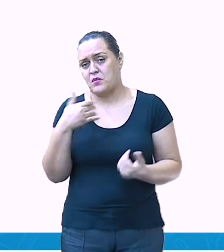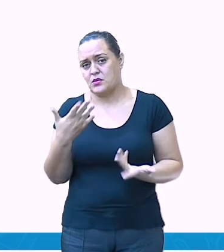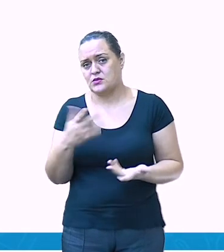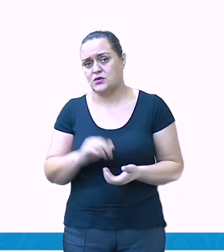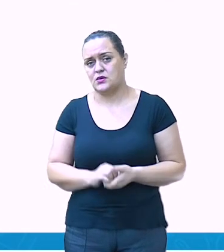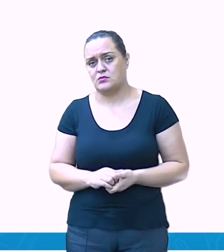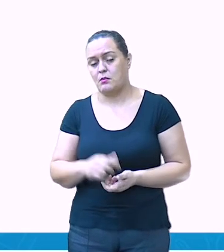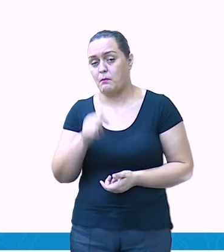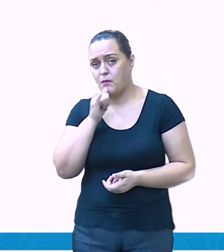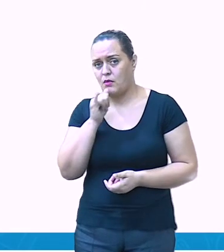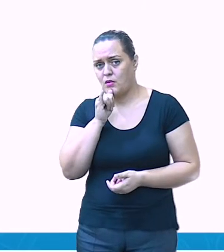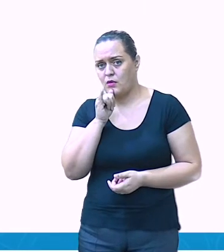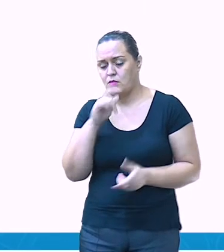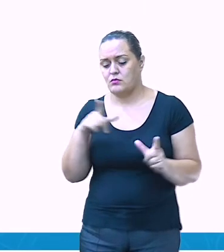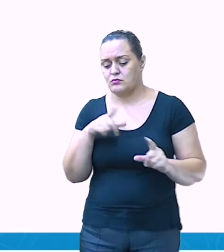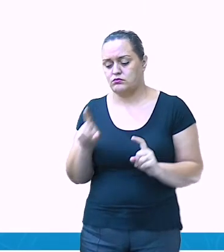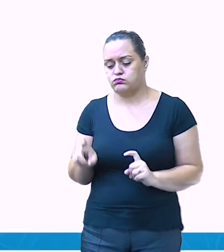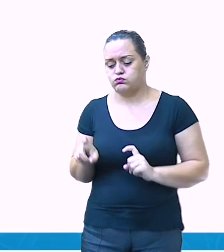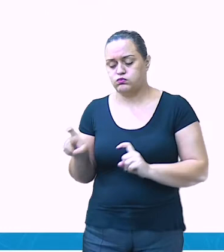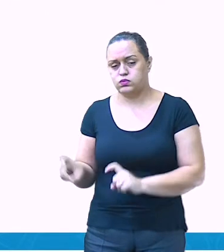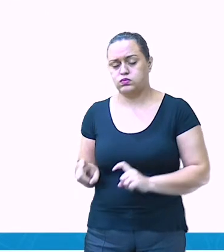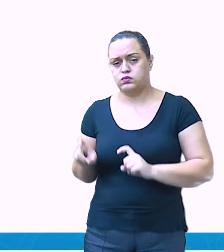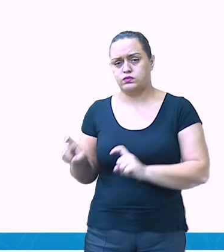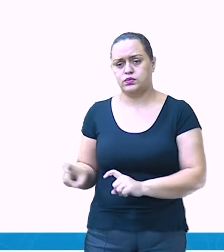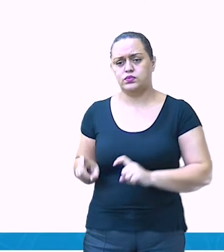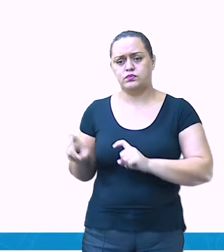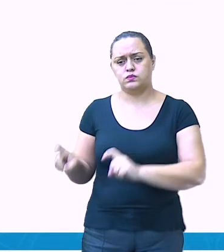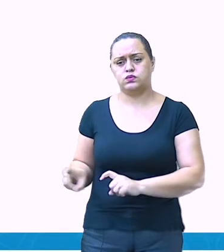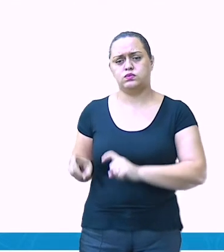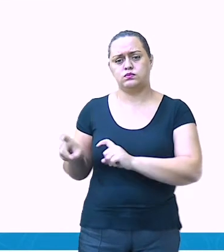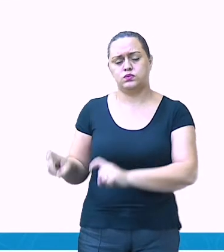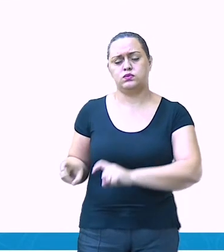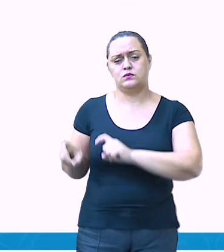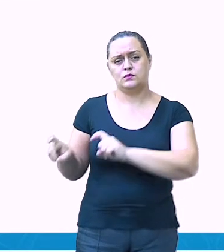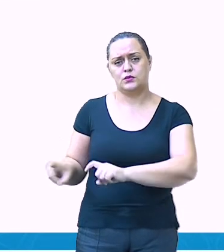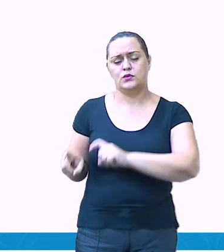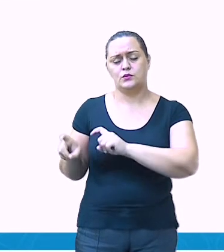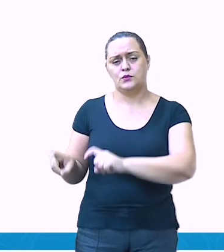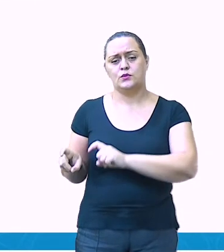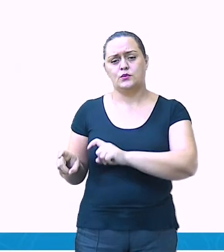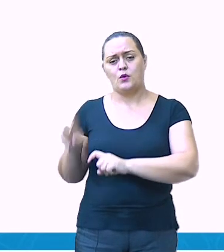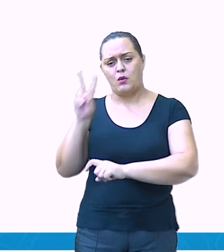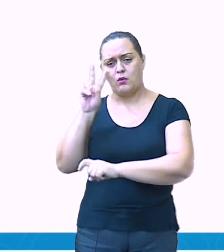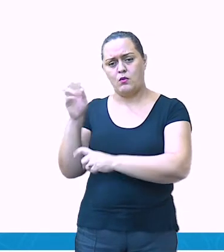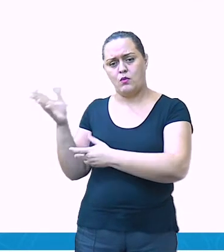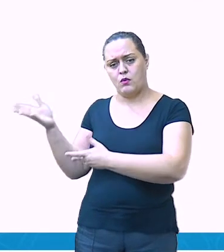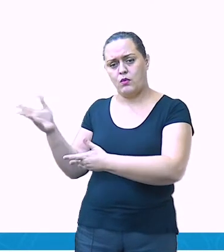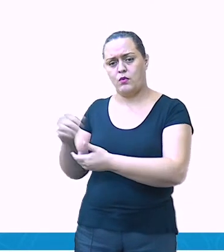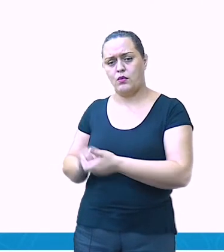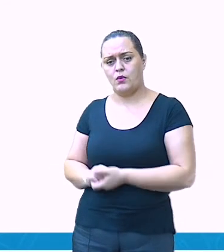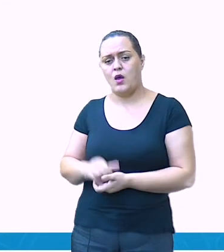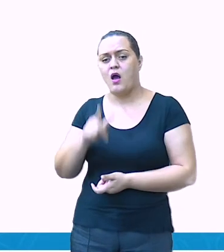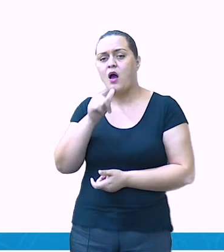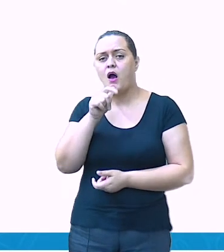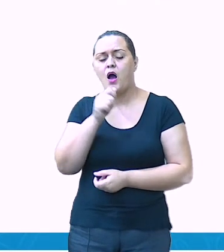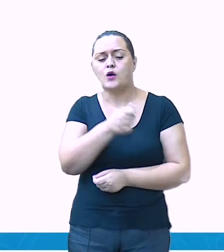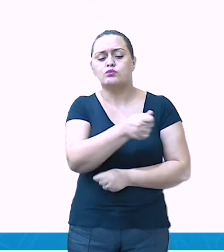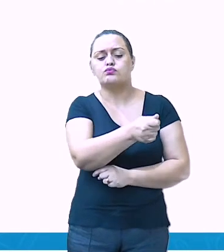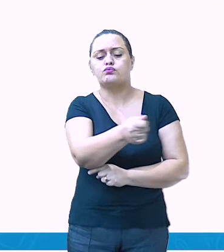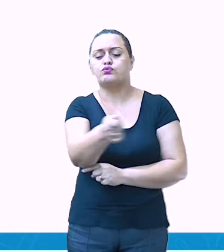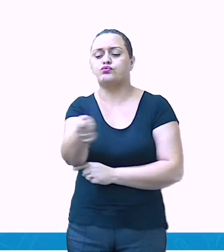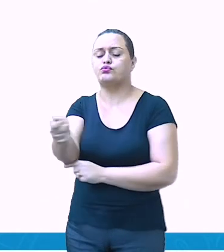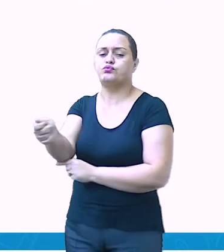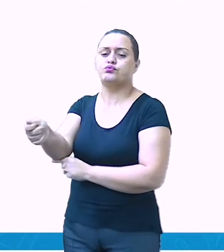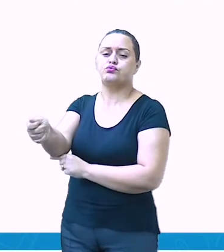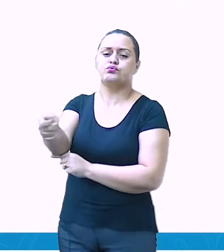uma forma tranquila, trazido isso para a melhoria da condição do espaço aonde eles